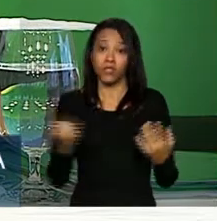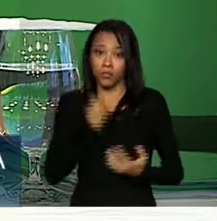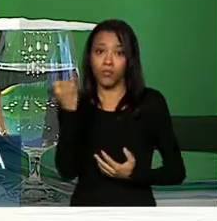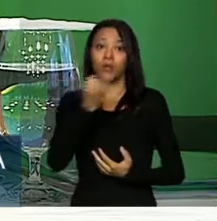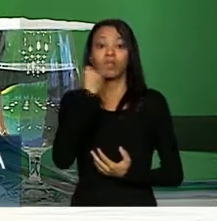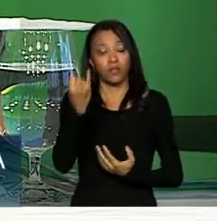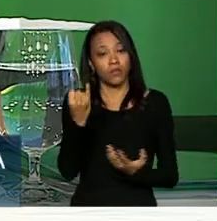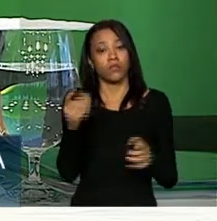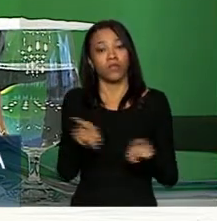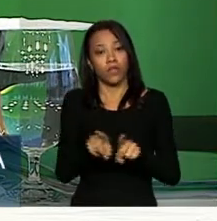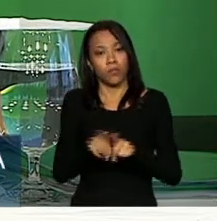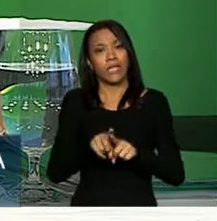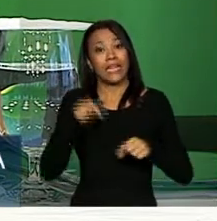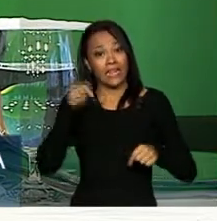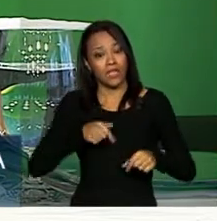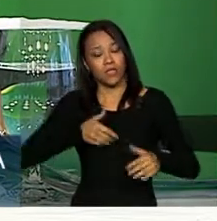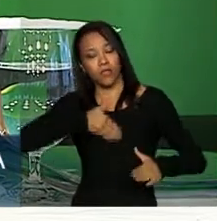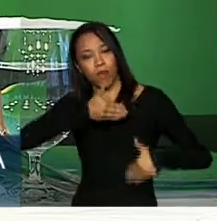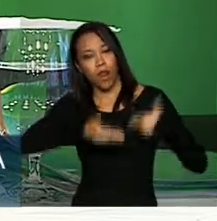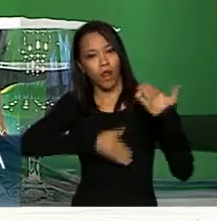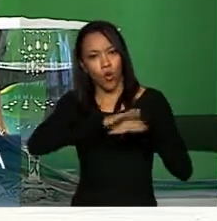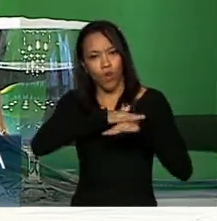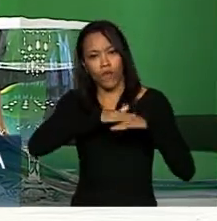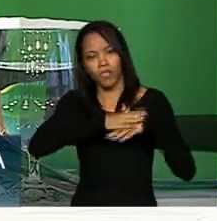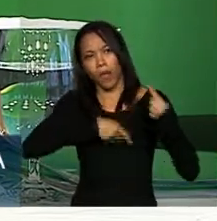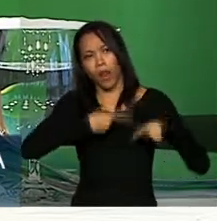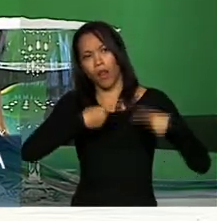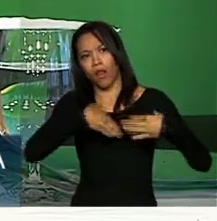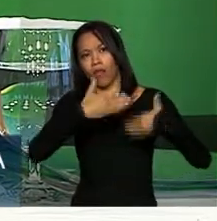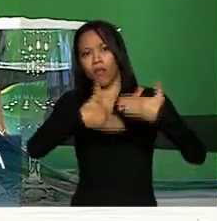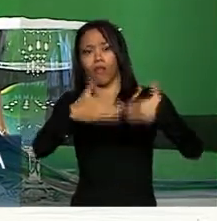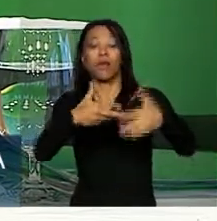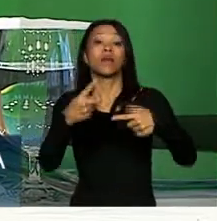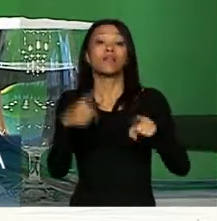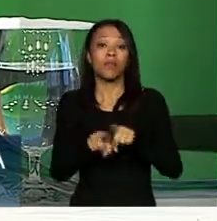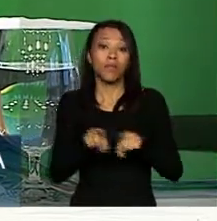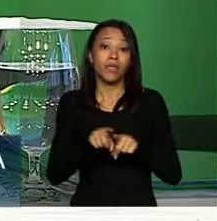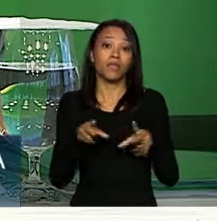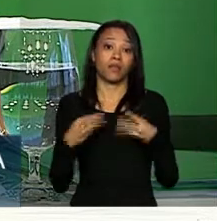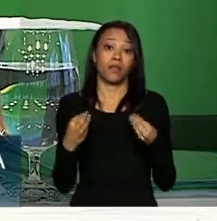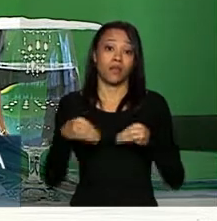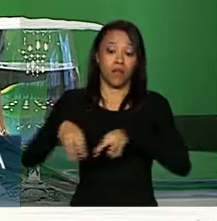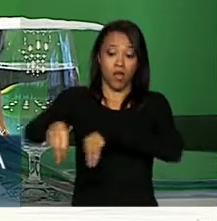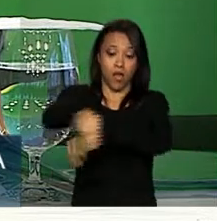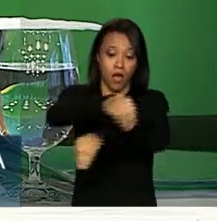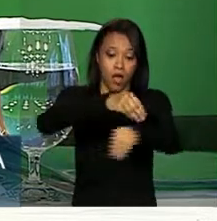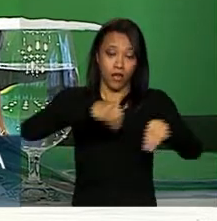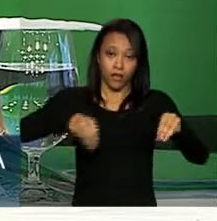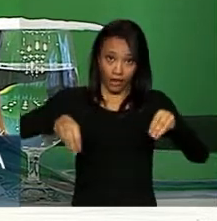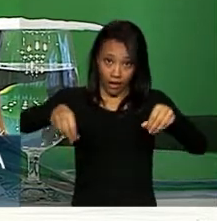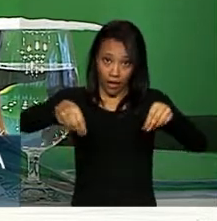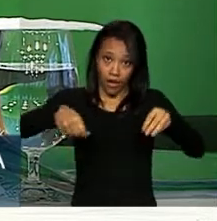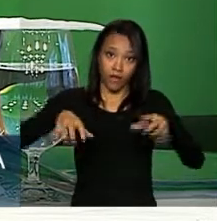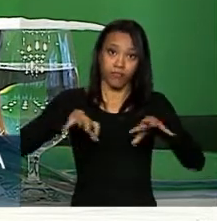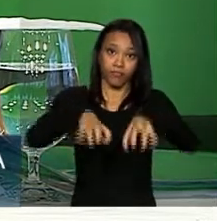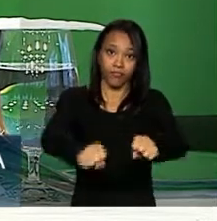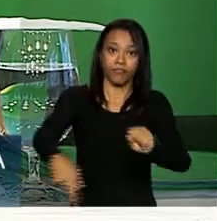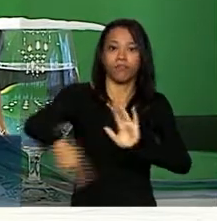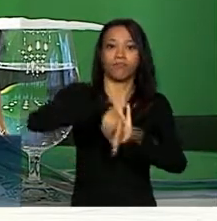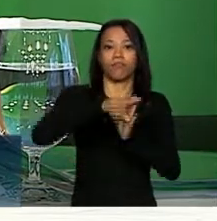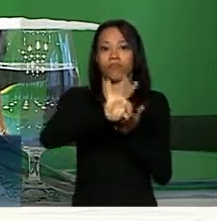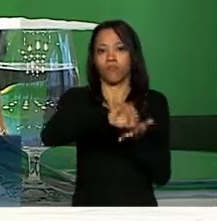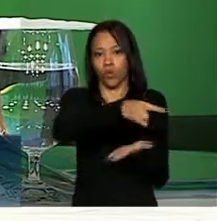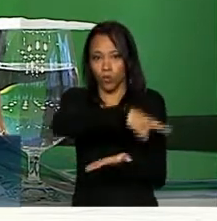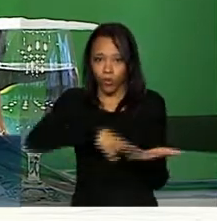têm protagonismo no processo da reforma agrária e da regularização fundiária. Então, é uma grande convocação para que esse plano seja,